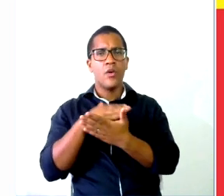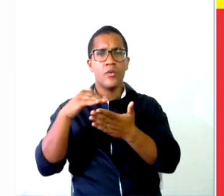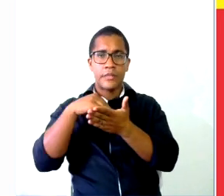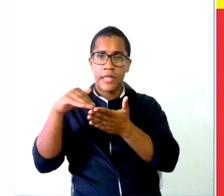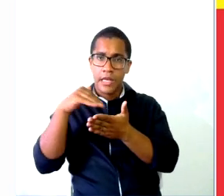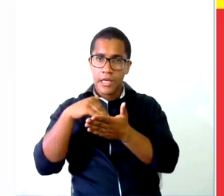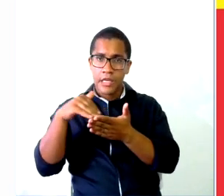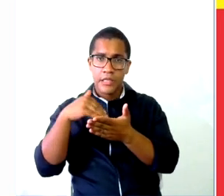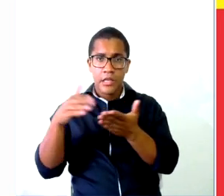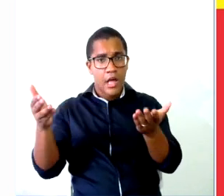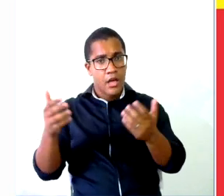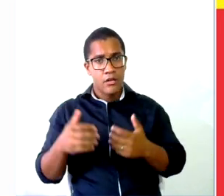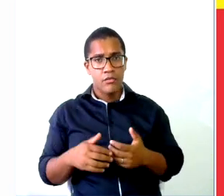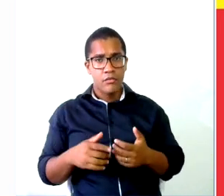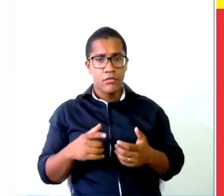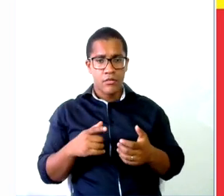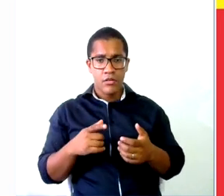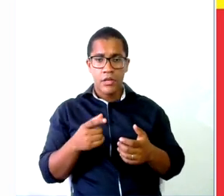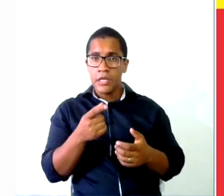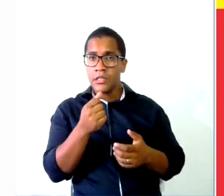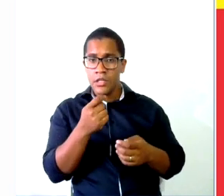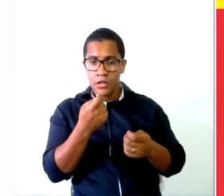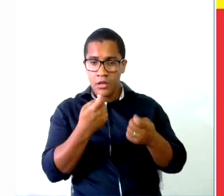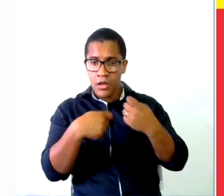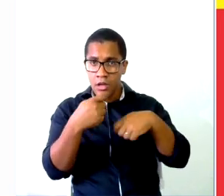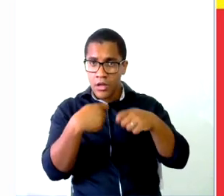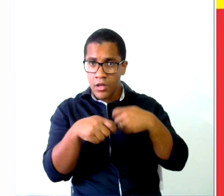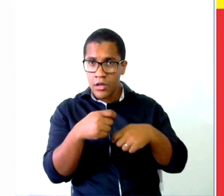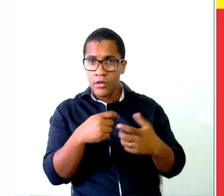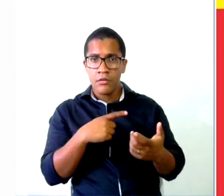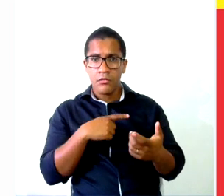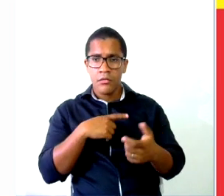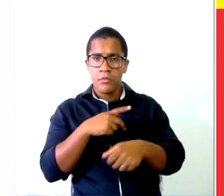secretário, né, contável,